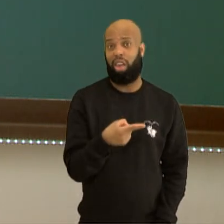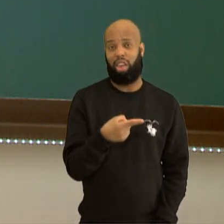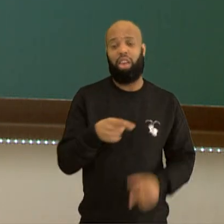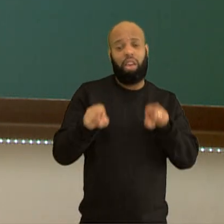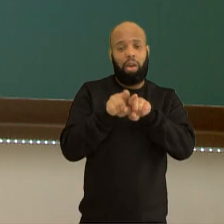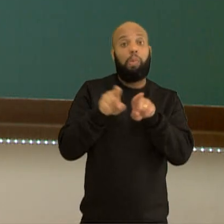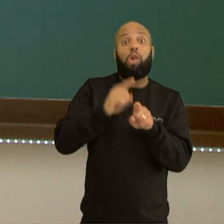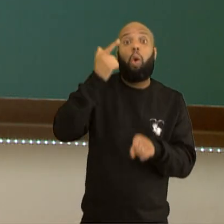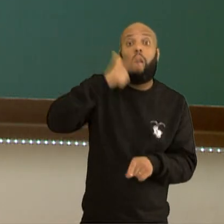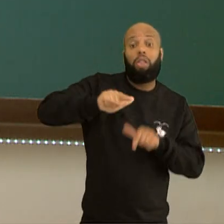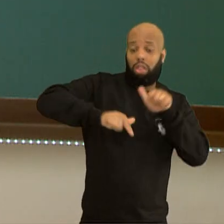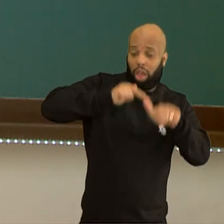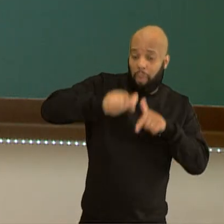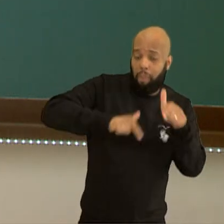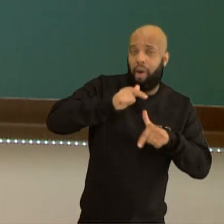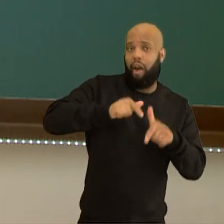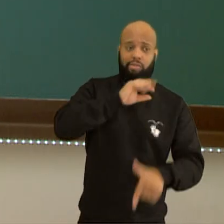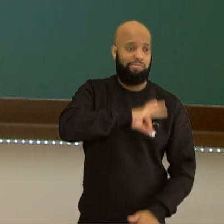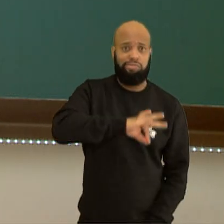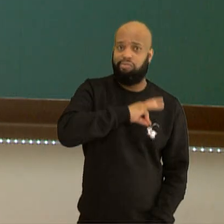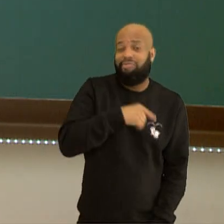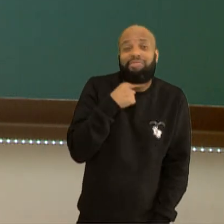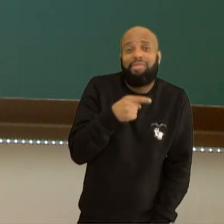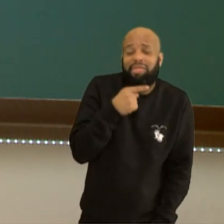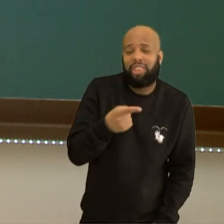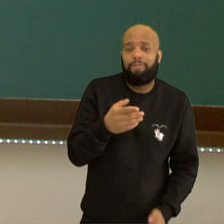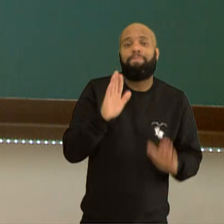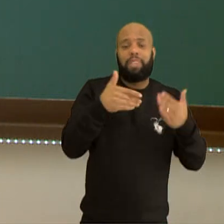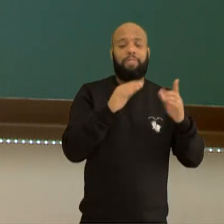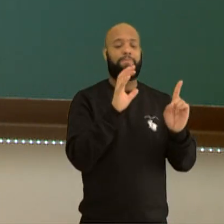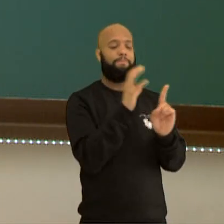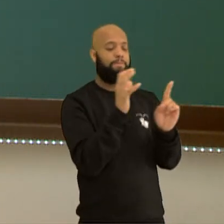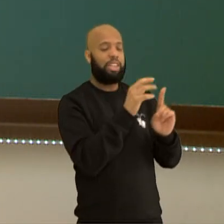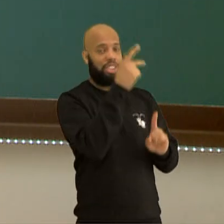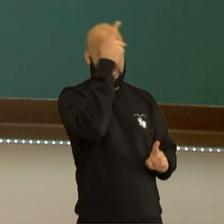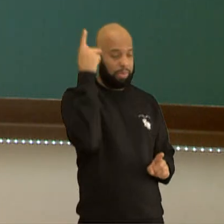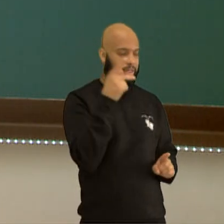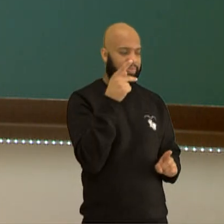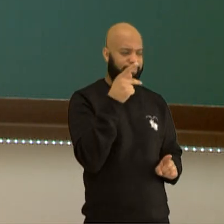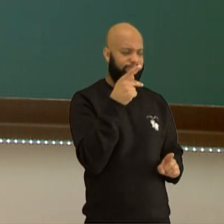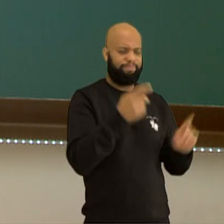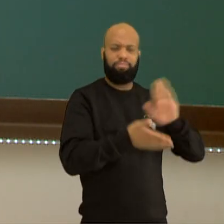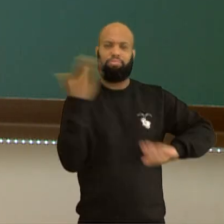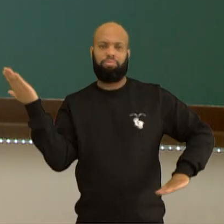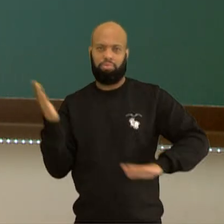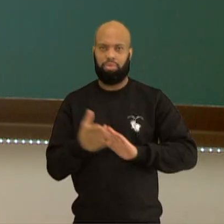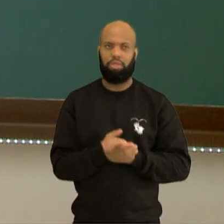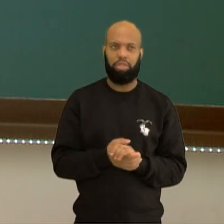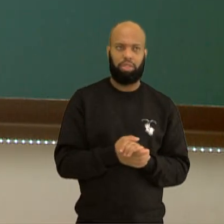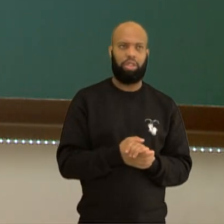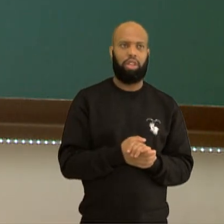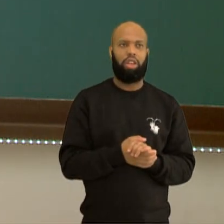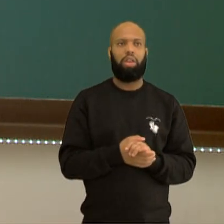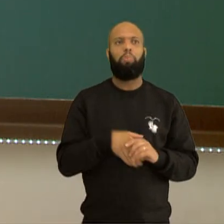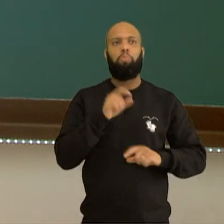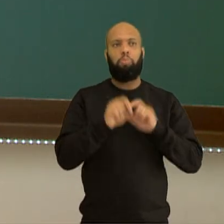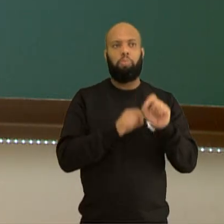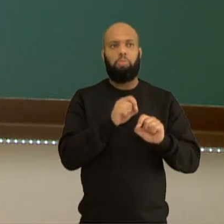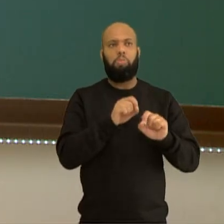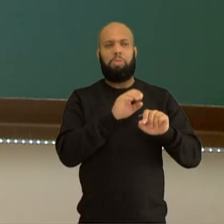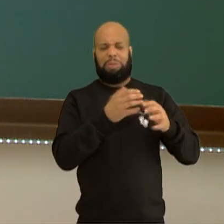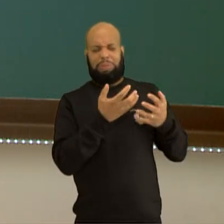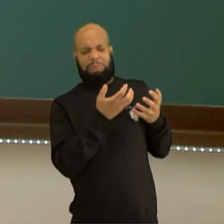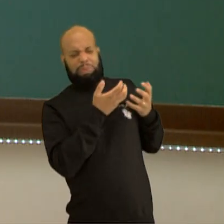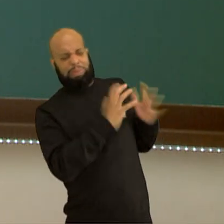Ter um emprego, ter renda. Então, isso vai fazer com que a pessoa saia daquela área. Por isso a gente diz que são áreas de